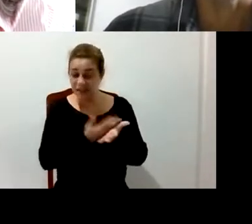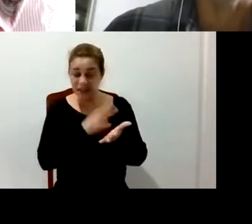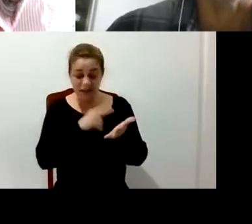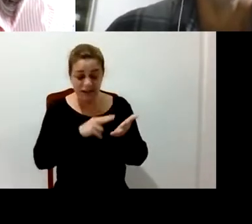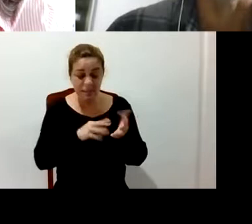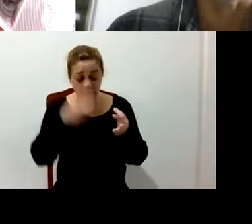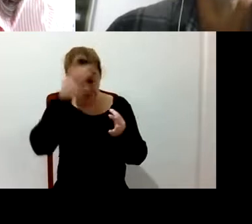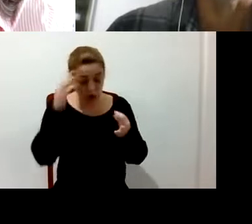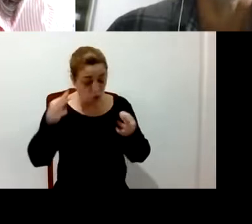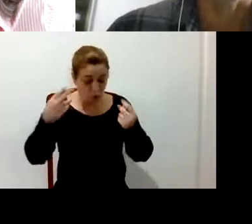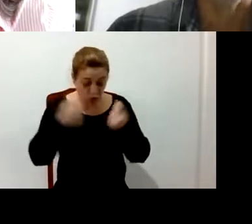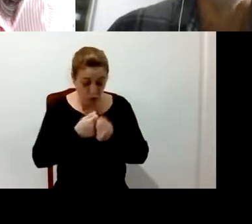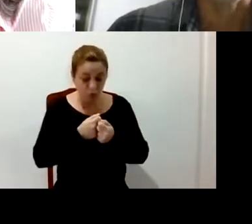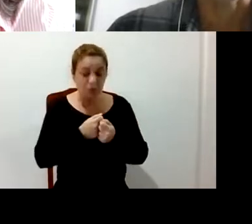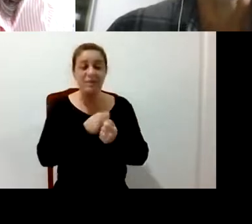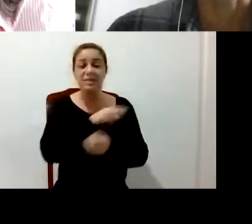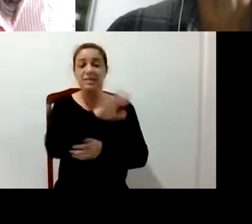e que estão trabalhando com tecnologia.